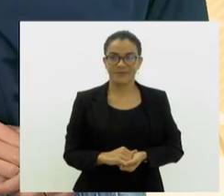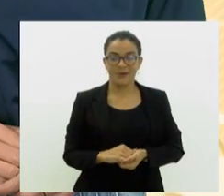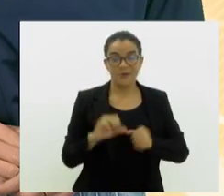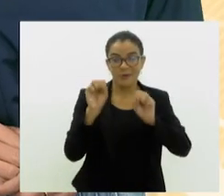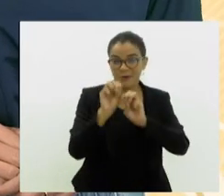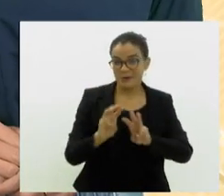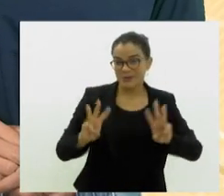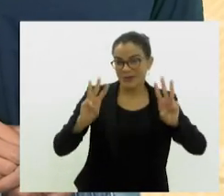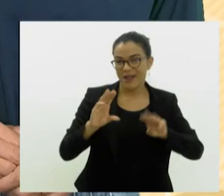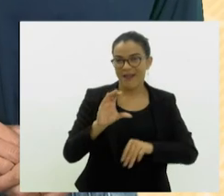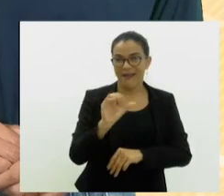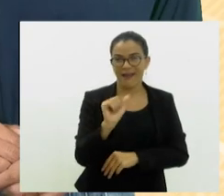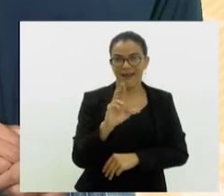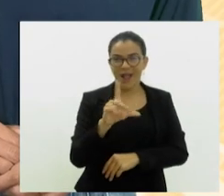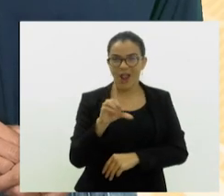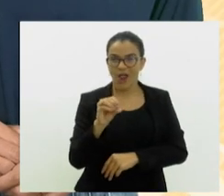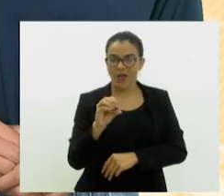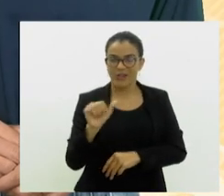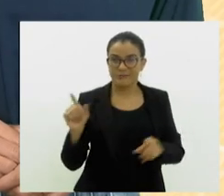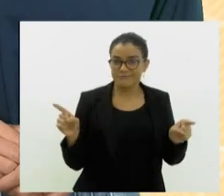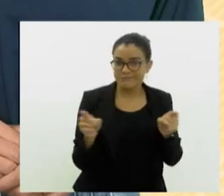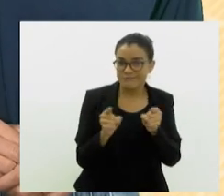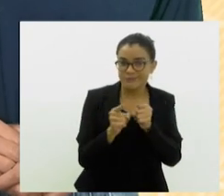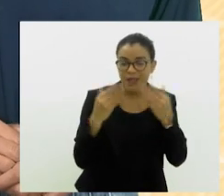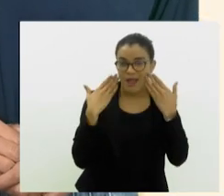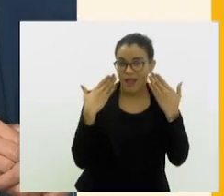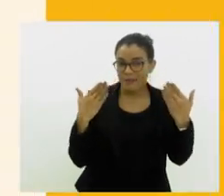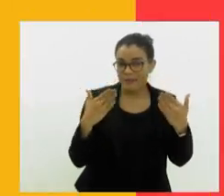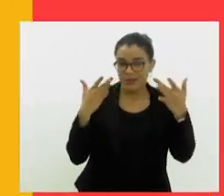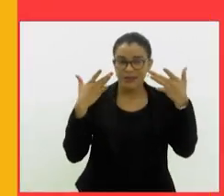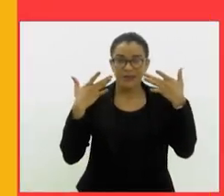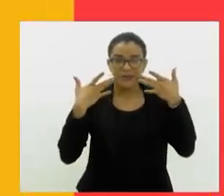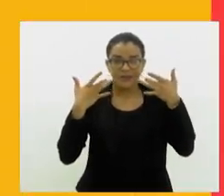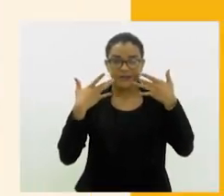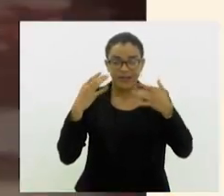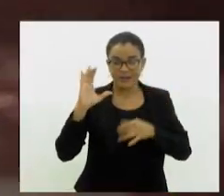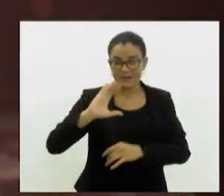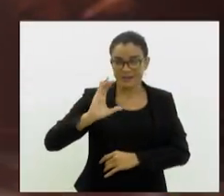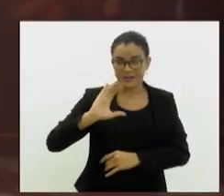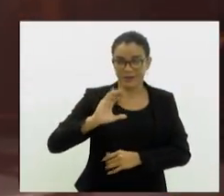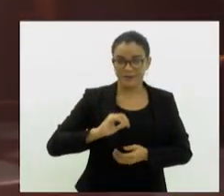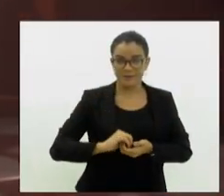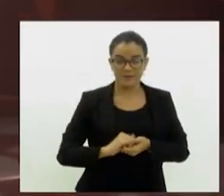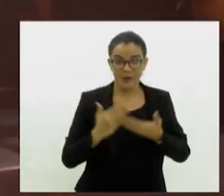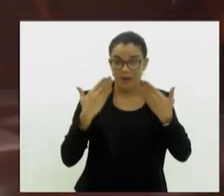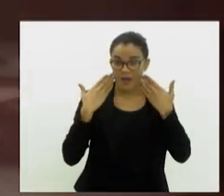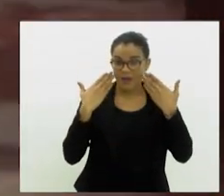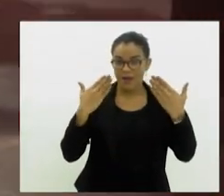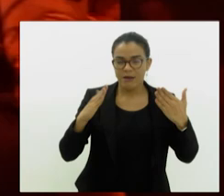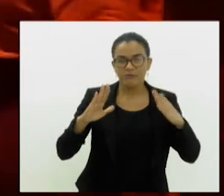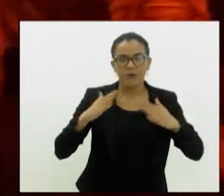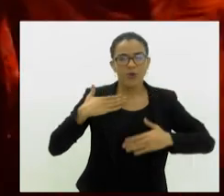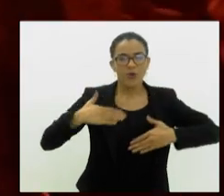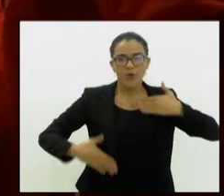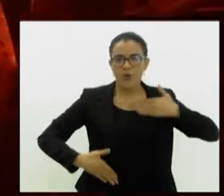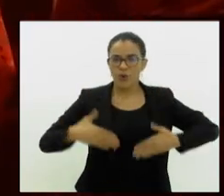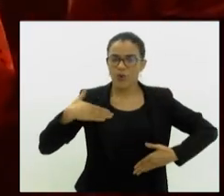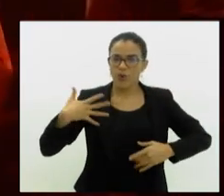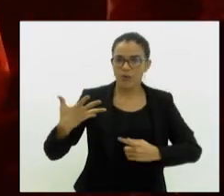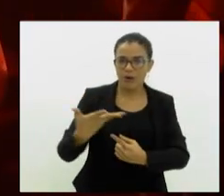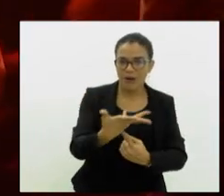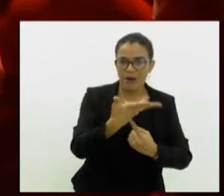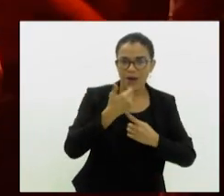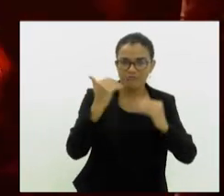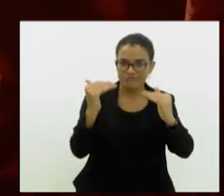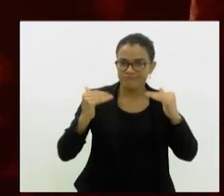espetáculo Carlota faz curta temporada no Teatro Municipal de Niterói. Com a apresentação que celebra o corpo como obra de arte